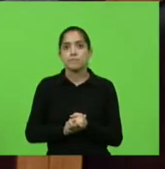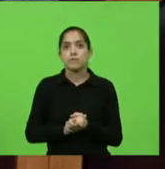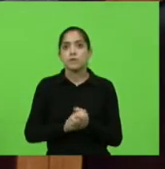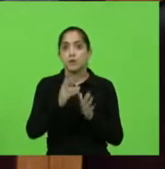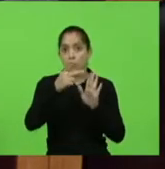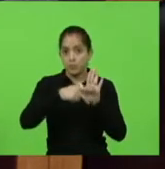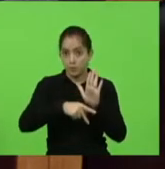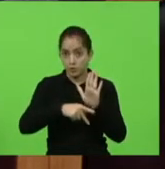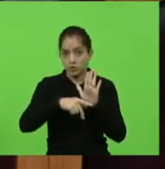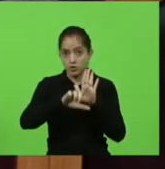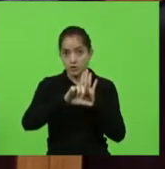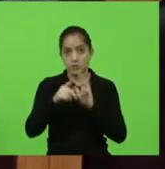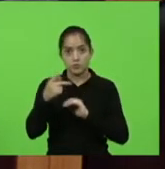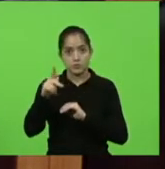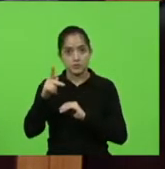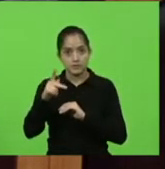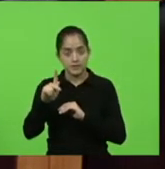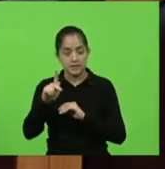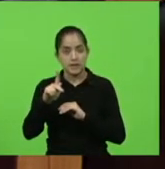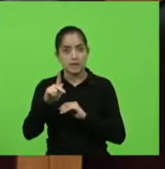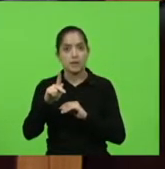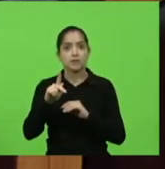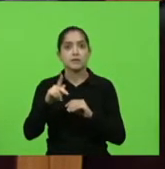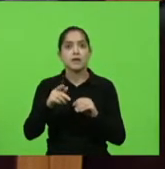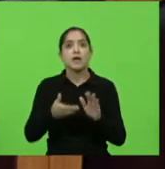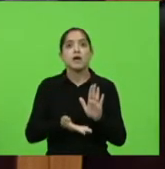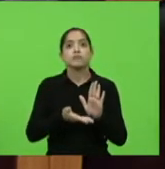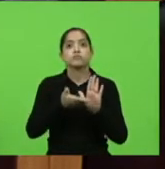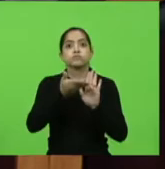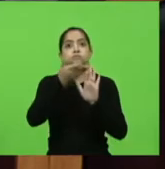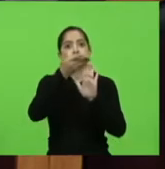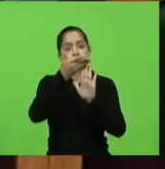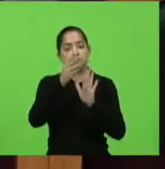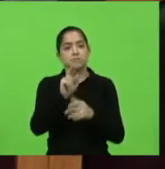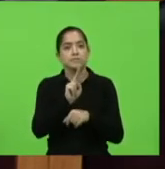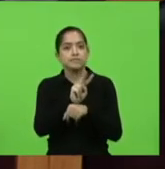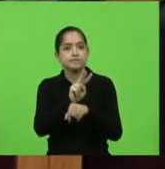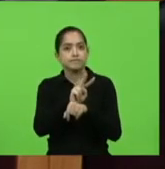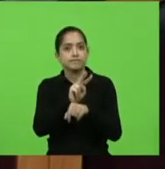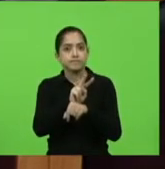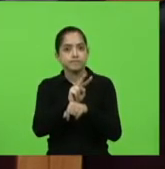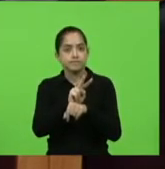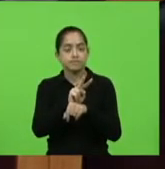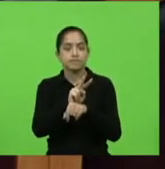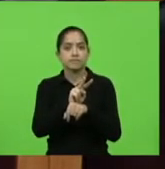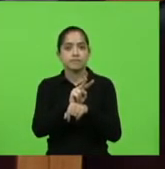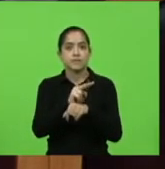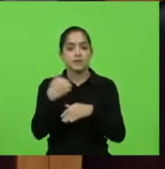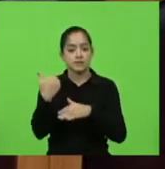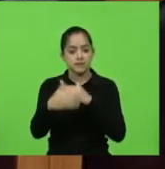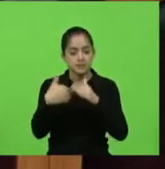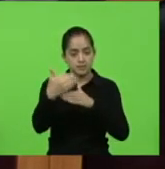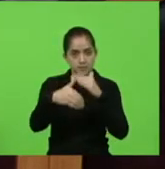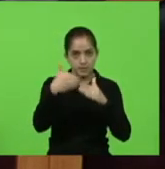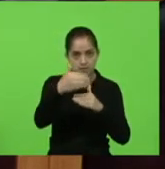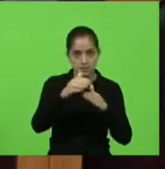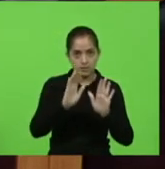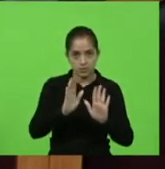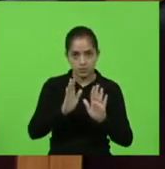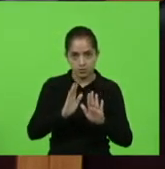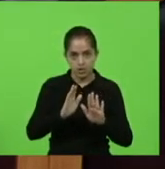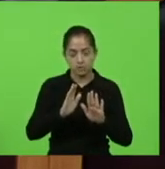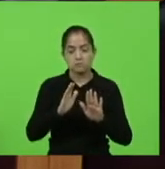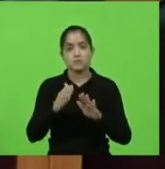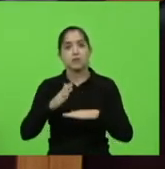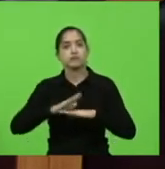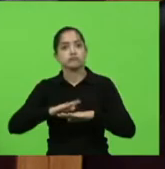dela para aumentar a vigilância humana nas escolas está tramitando nessa casa, já foi colocado em prática pelo